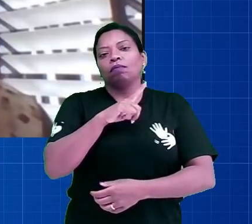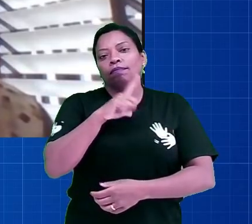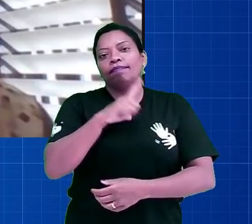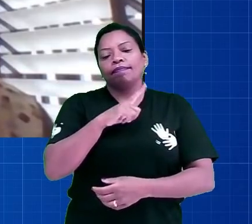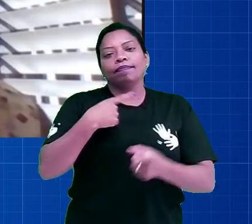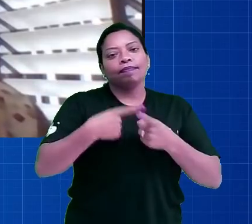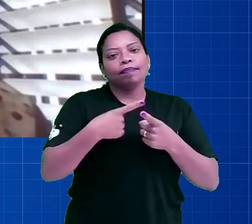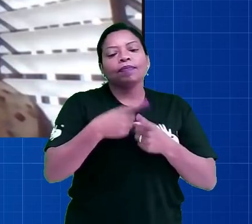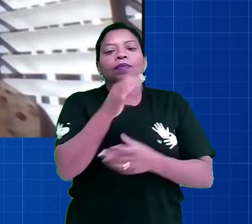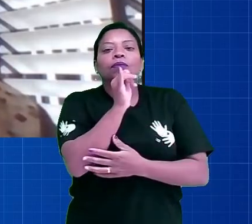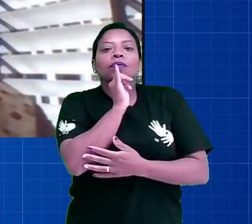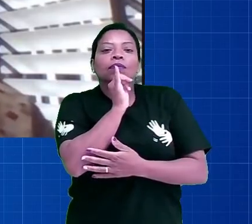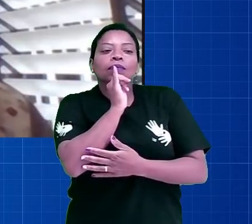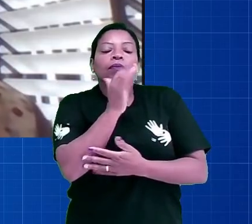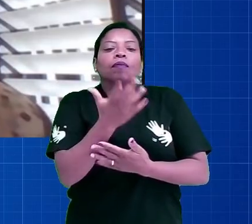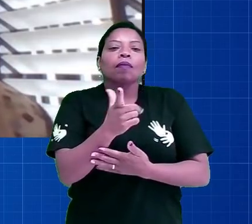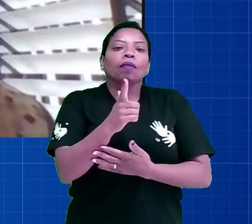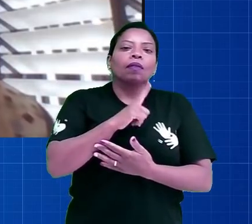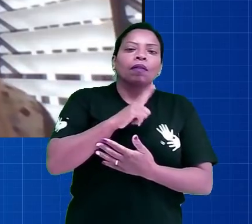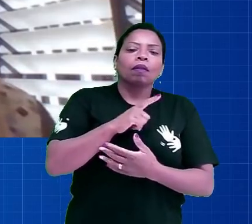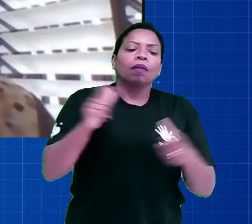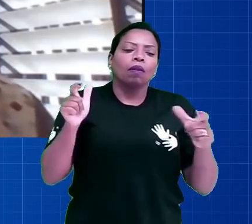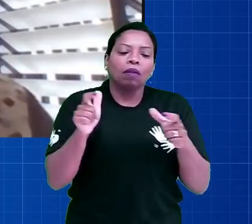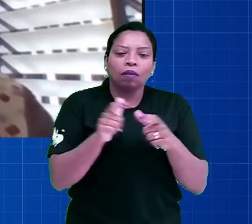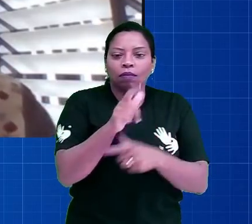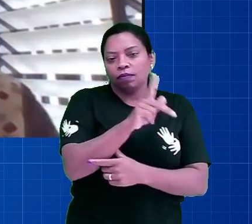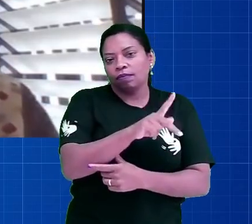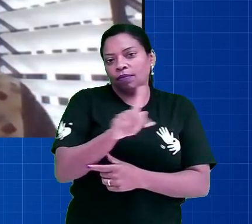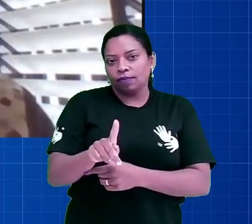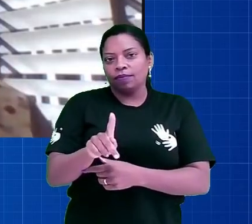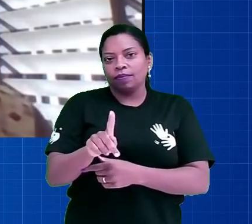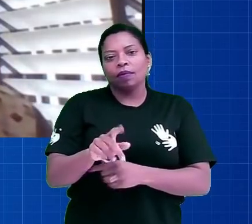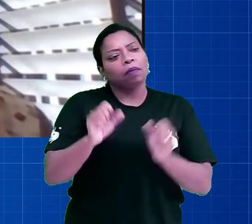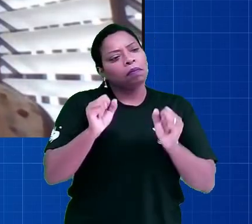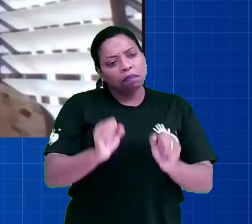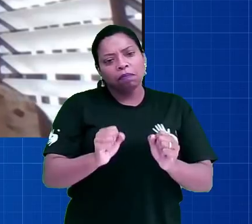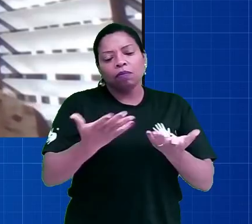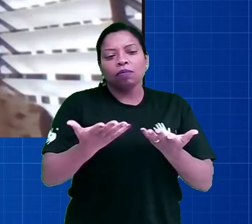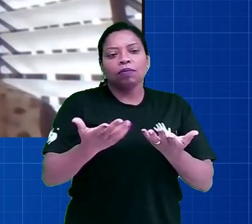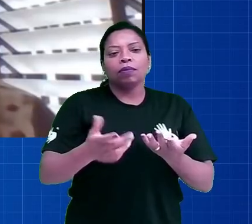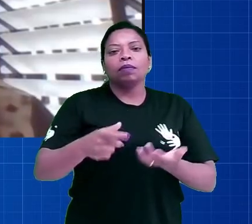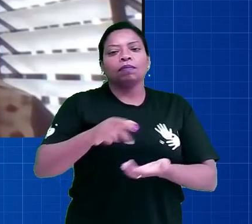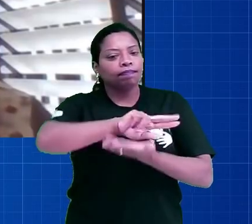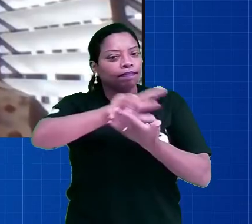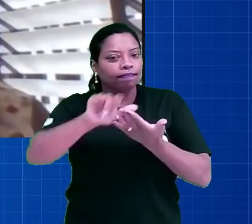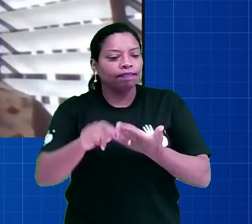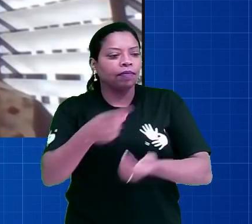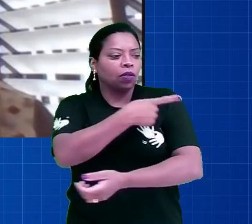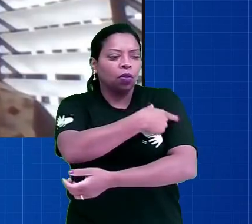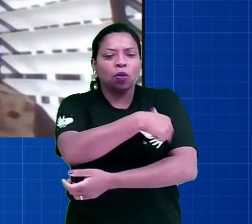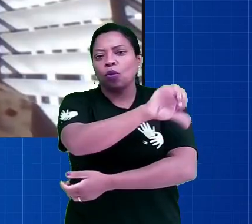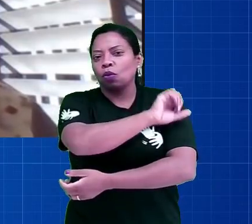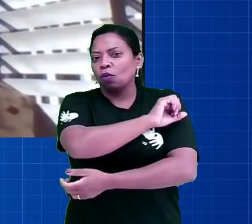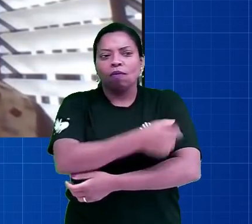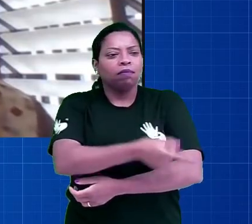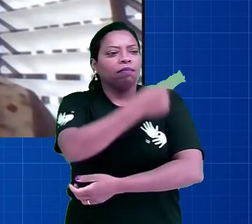ao ensino fundamental, né? Até por conta dos professores regentes e ter menos professores, enfim. Não que ele não possa exercer em outras